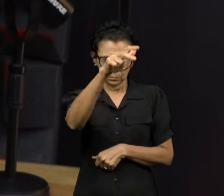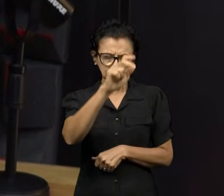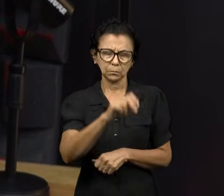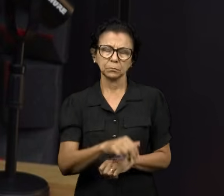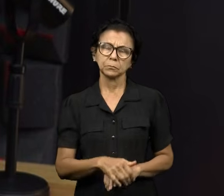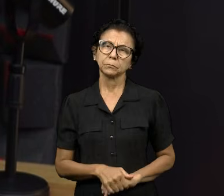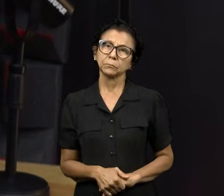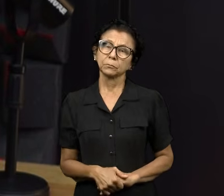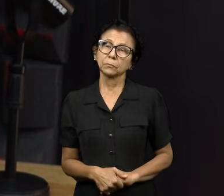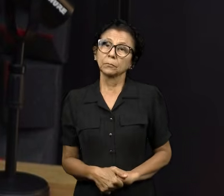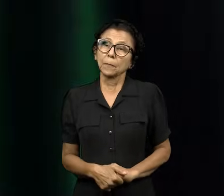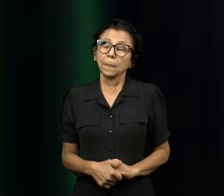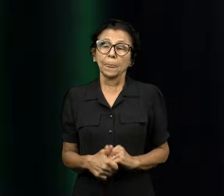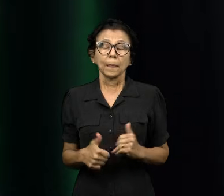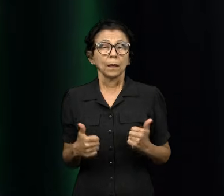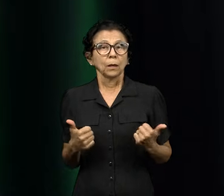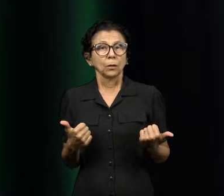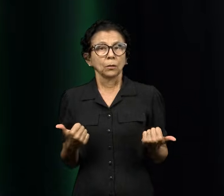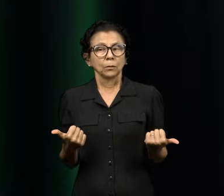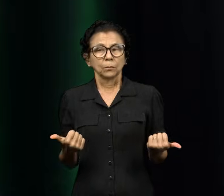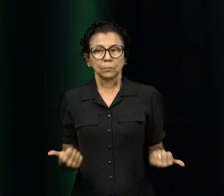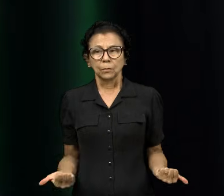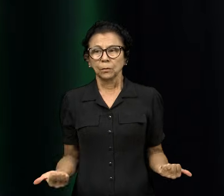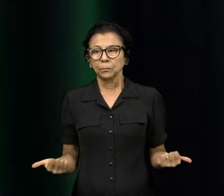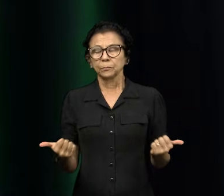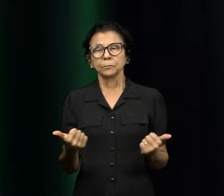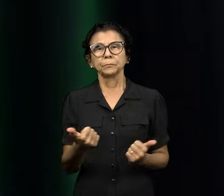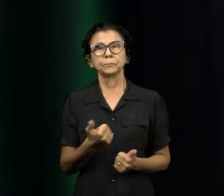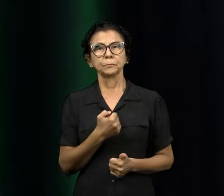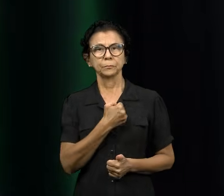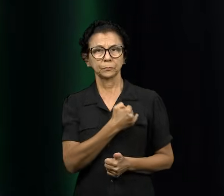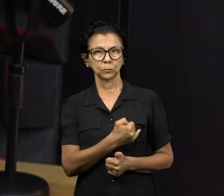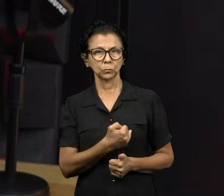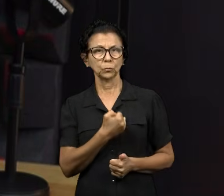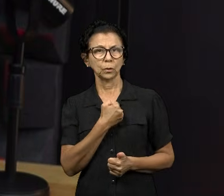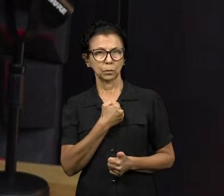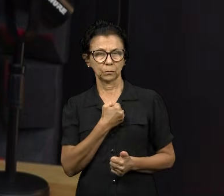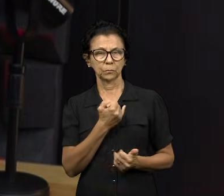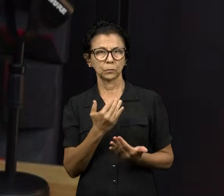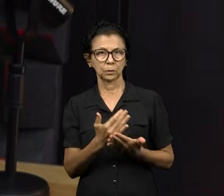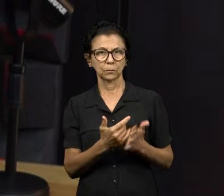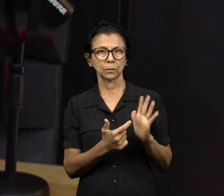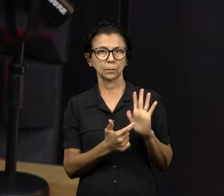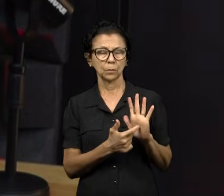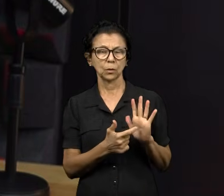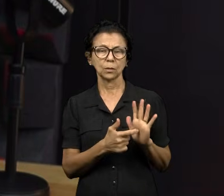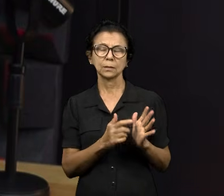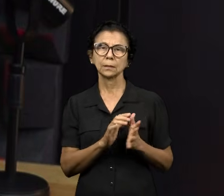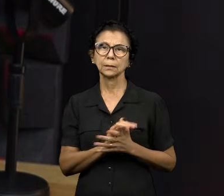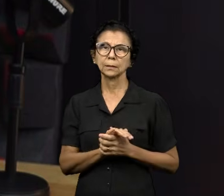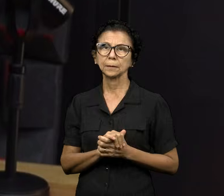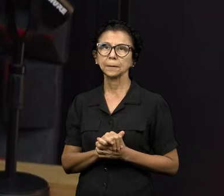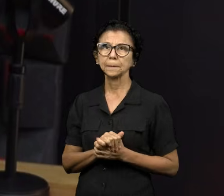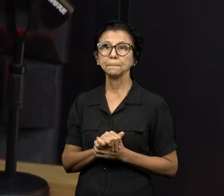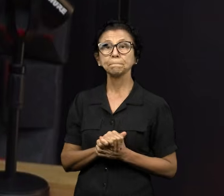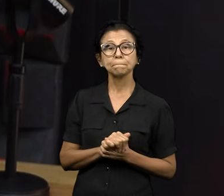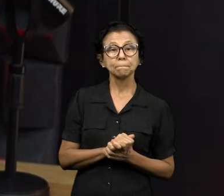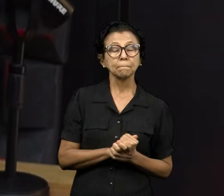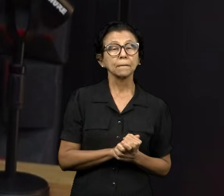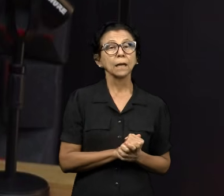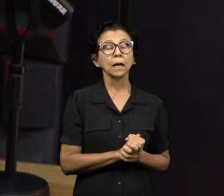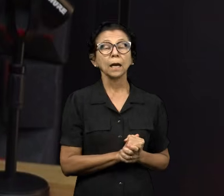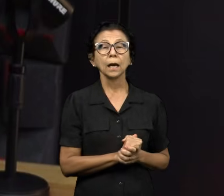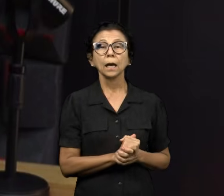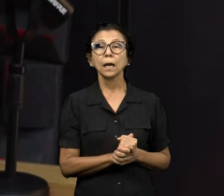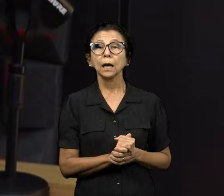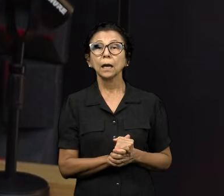Naquele mesmo dia, talvez, né, porque é continuidade no próprio Evangelho de João, Jesus está no templo ali e o paralítico está